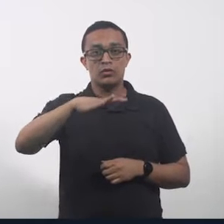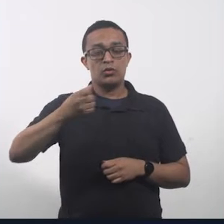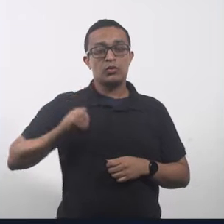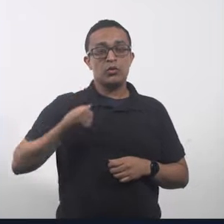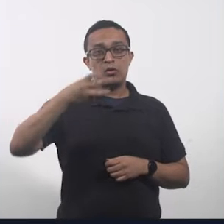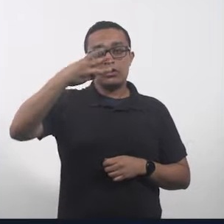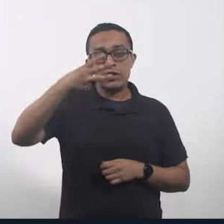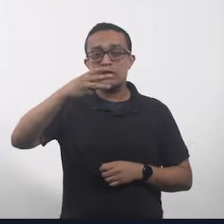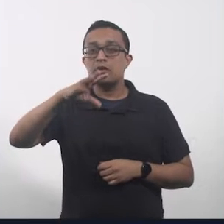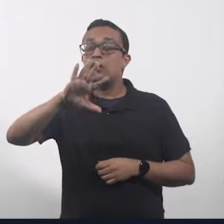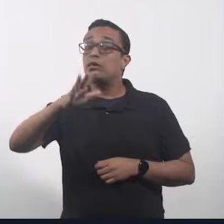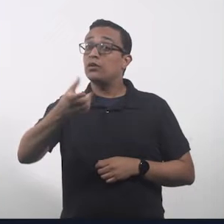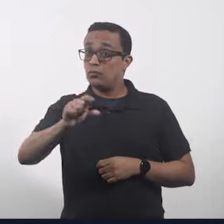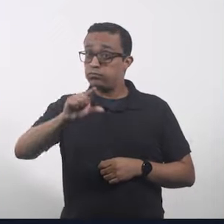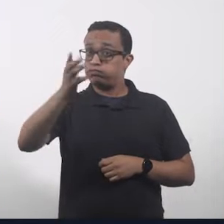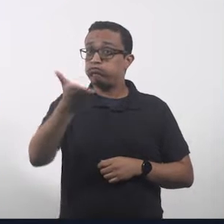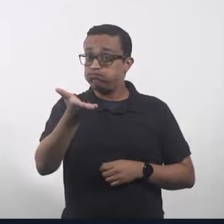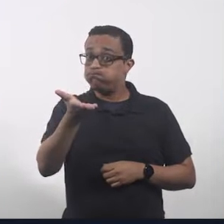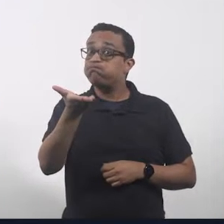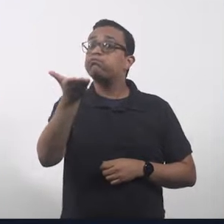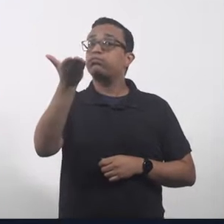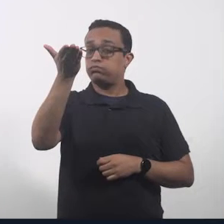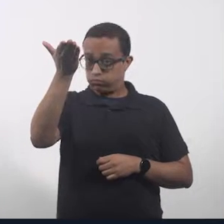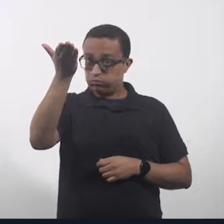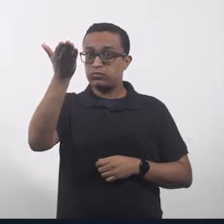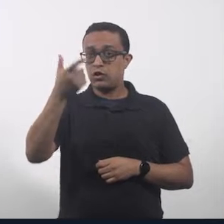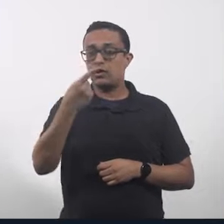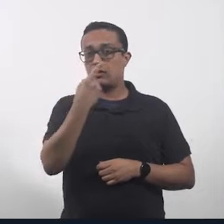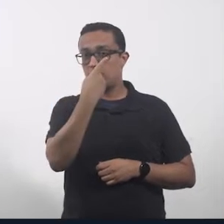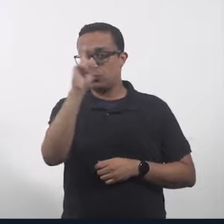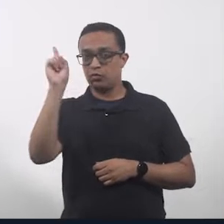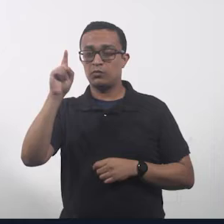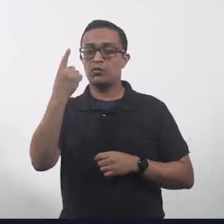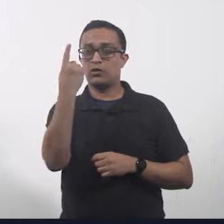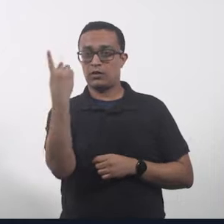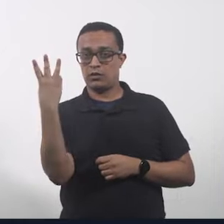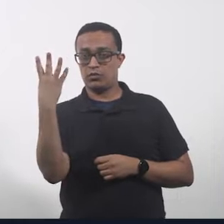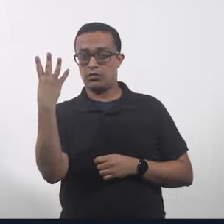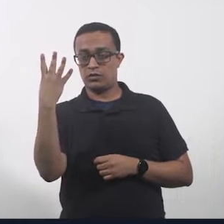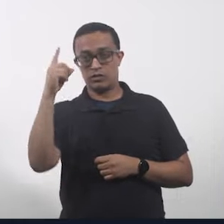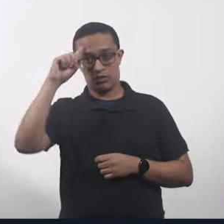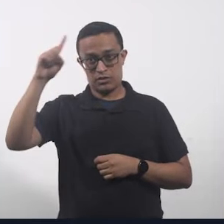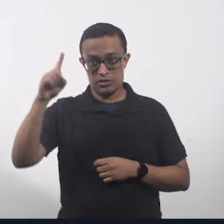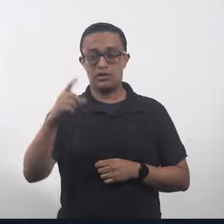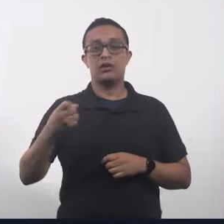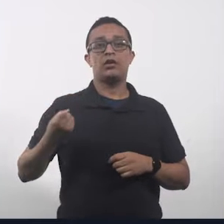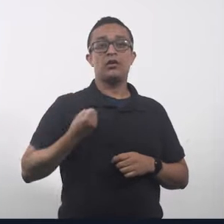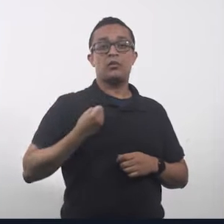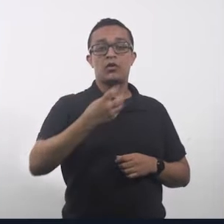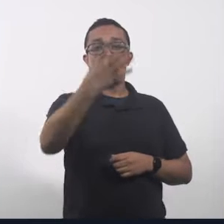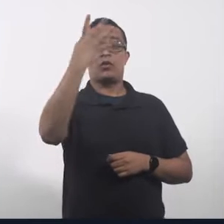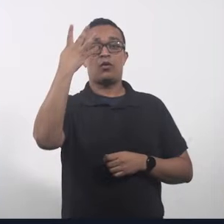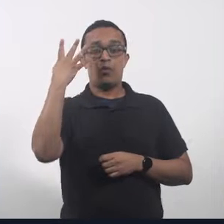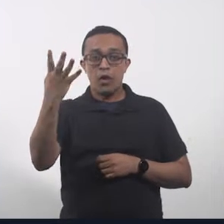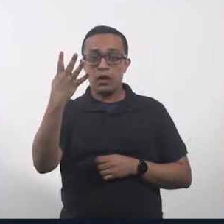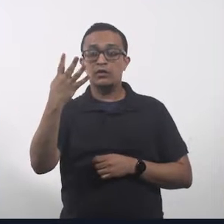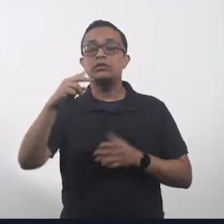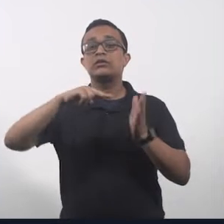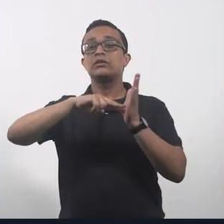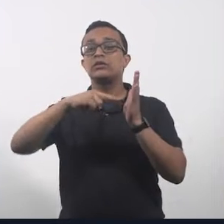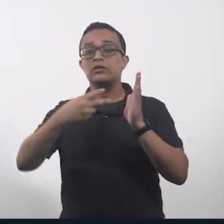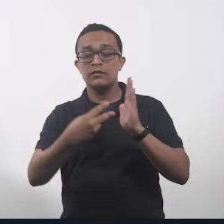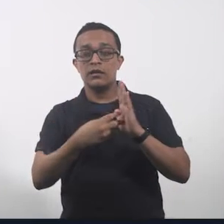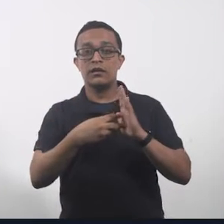significa uma alta incidência de casos no município nos últimos 14 dias. E o nível 4 de transmissão comunitária significa